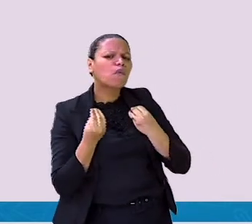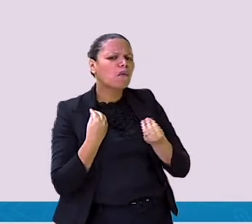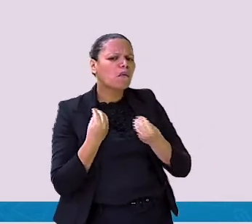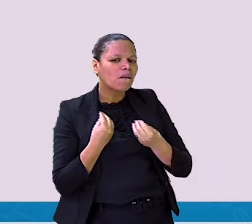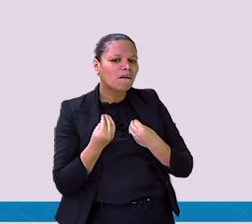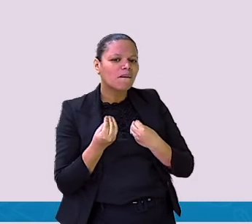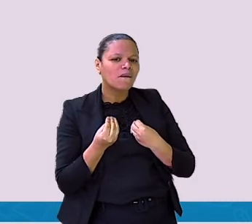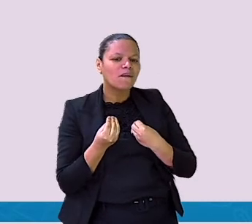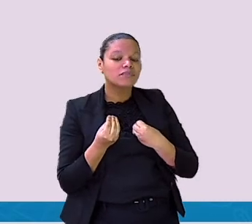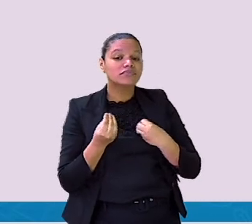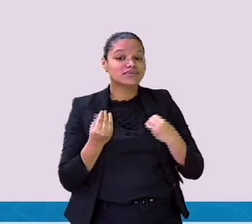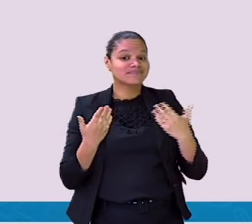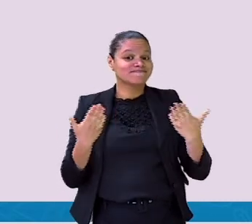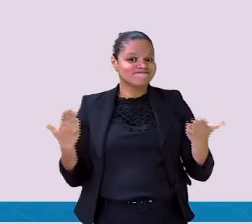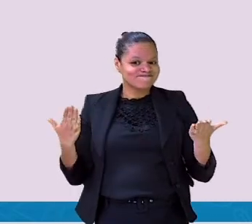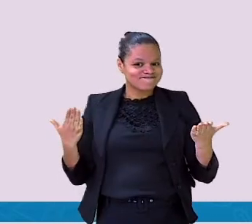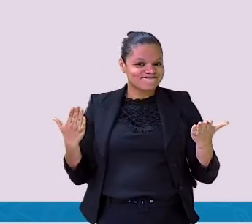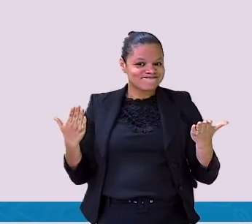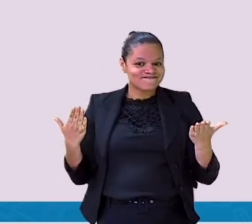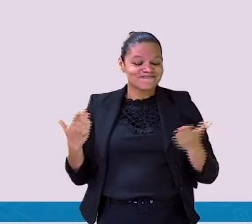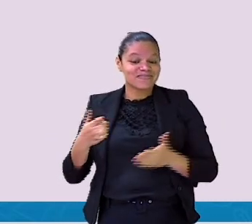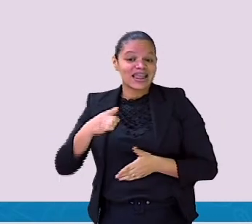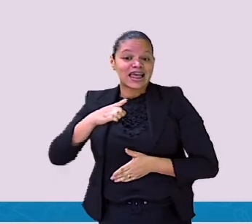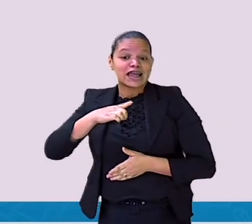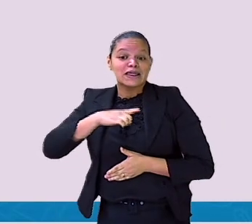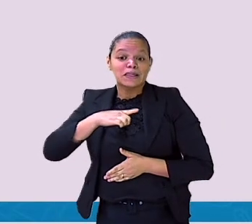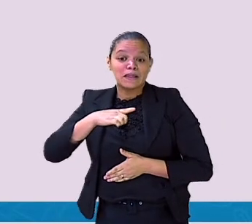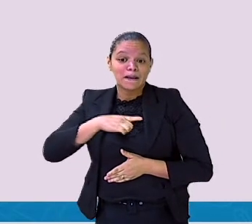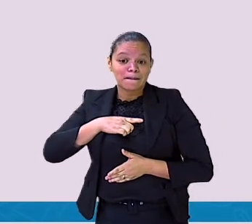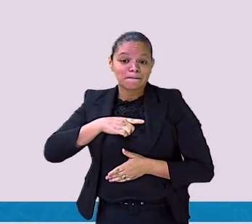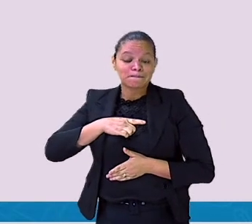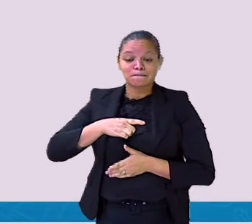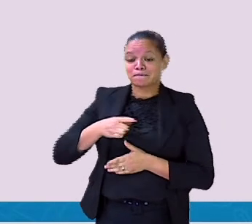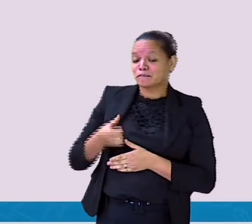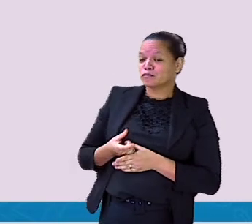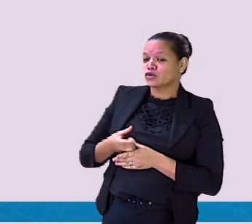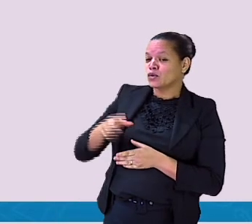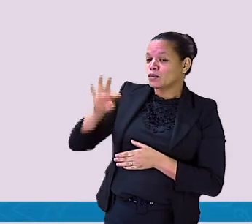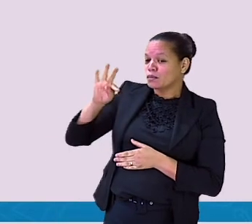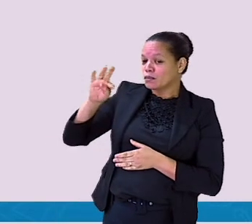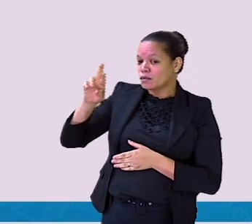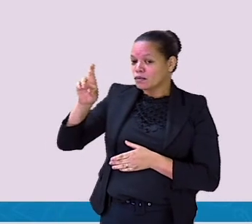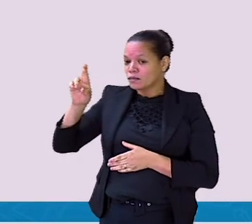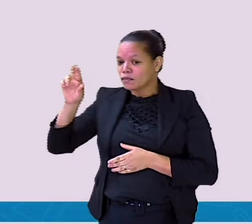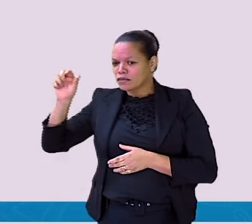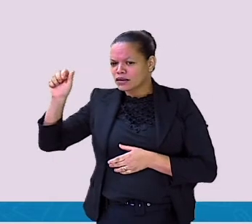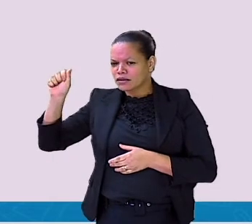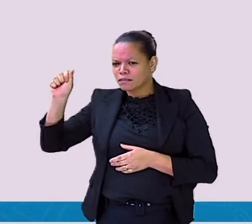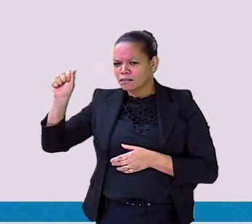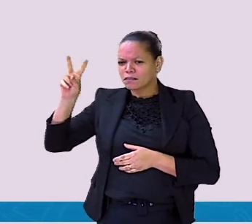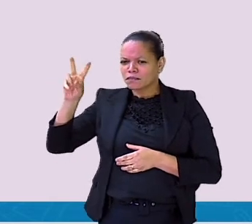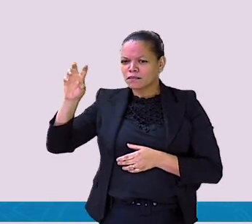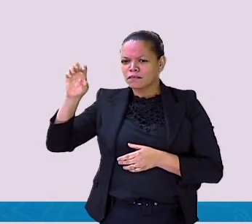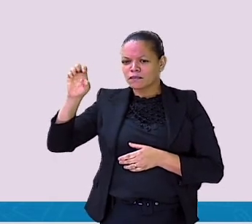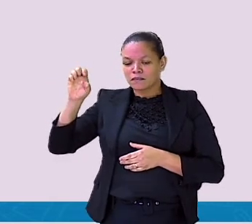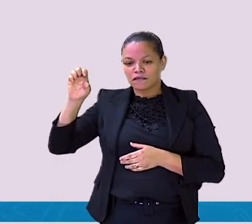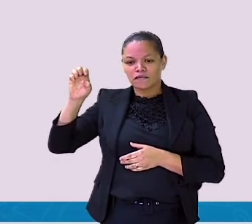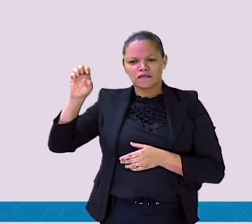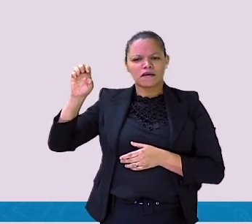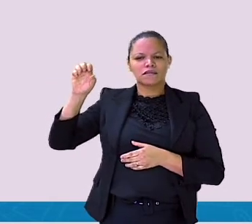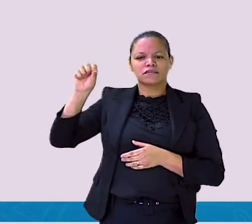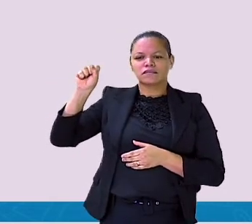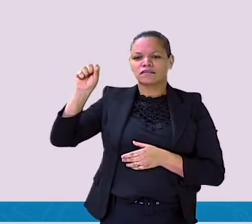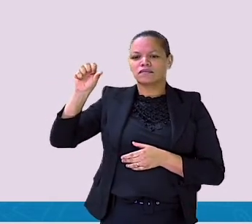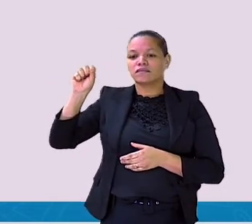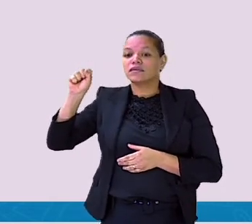travessão, que eu sei quando o personagem está falando, né? E